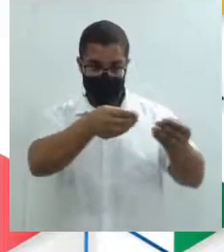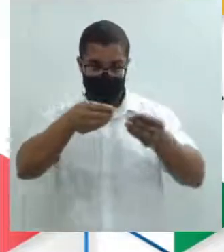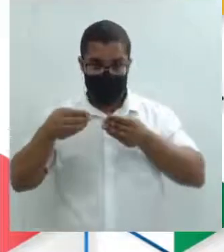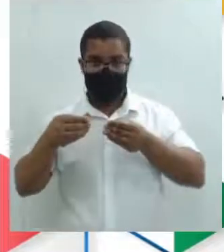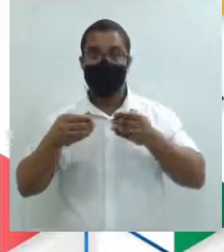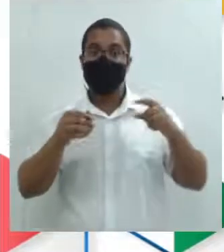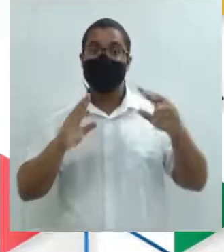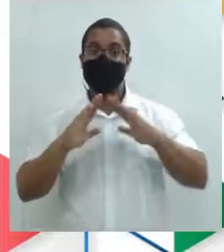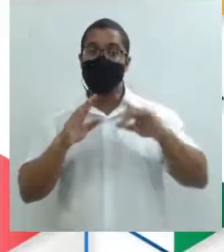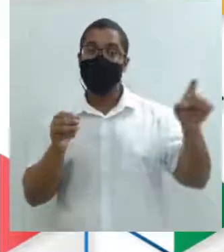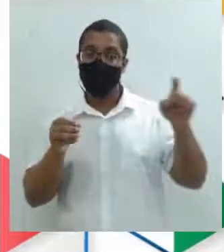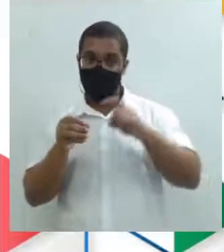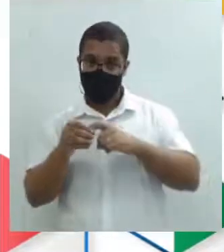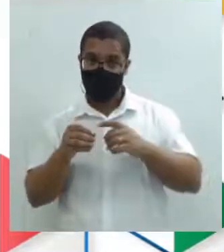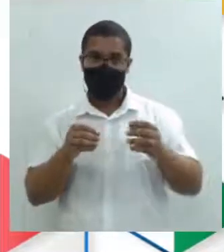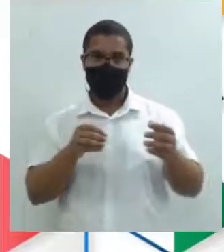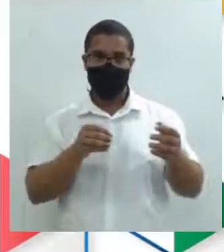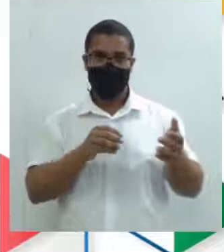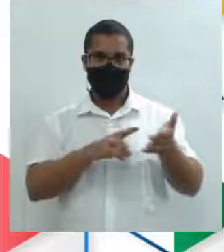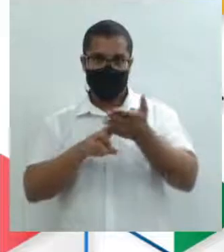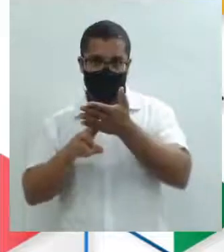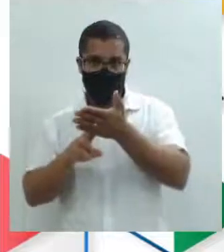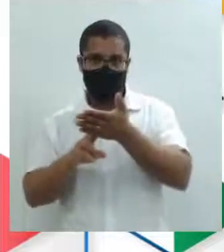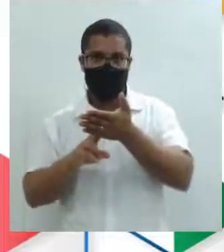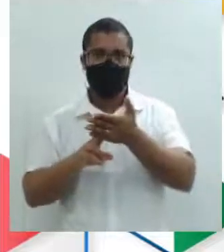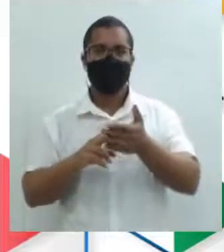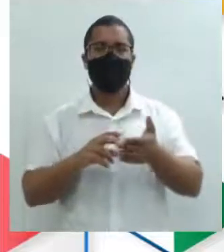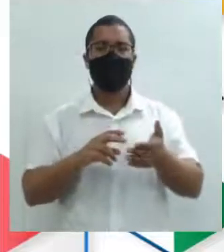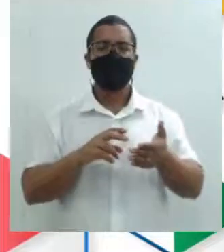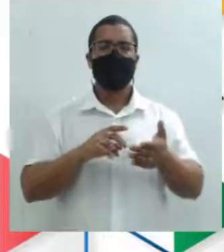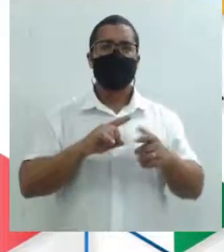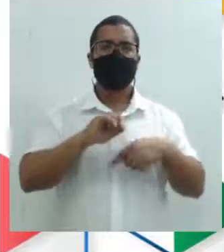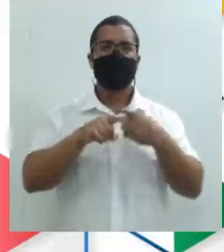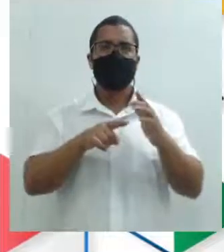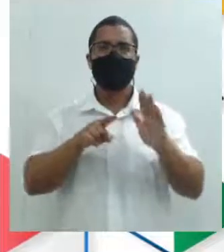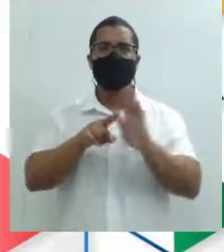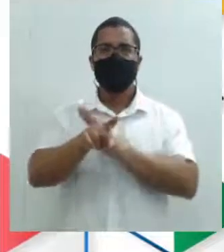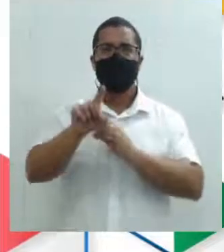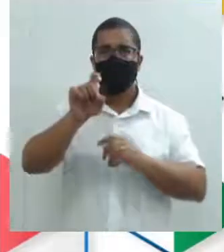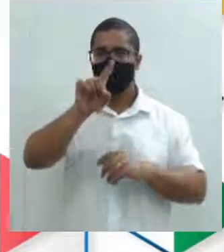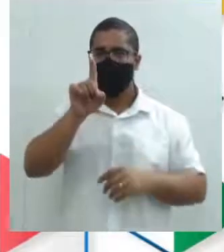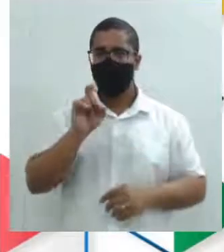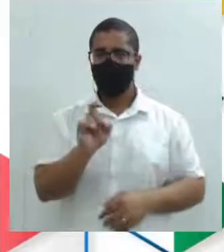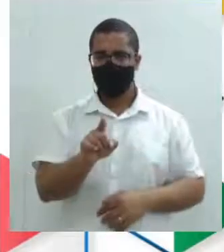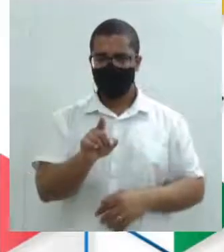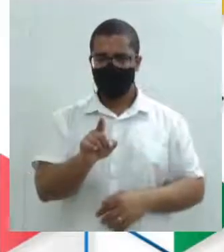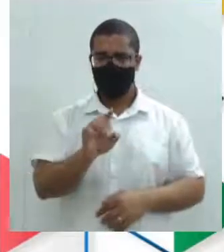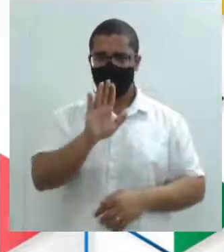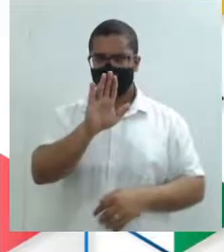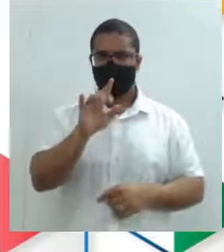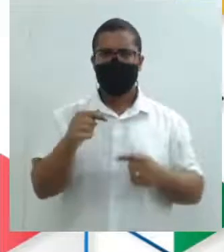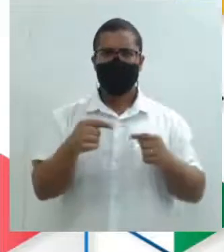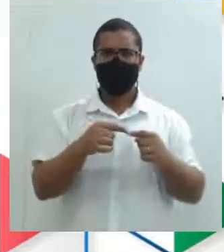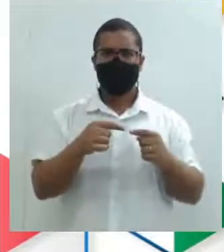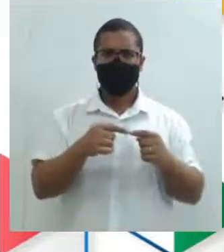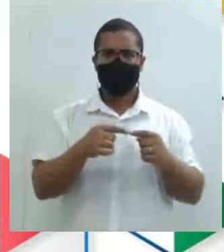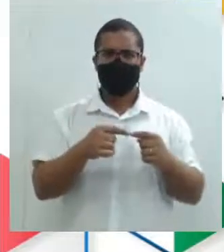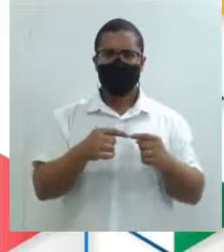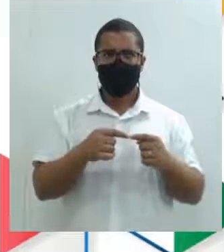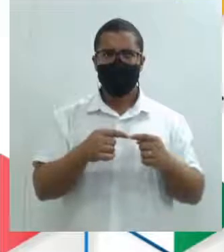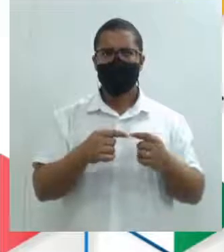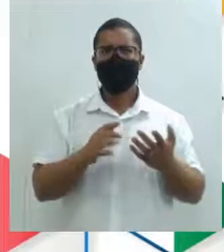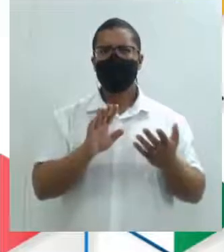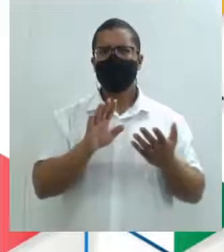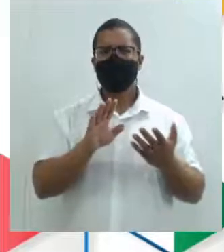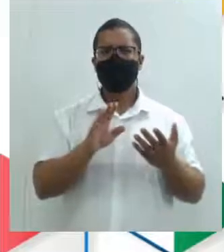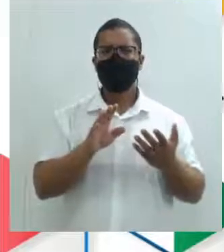para o meu endereço. E uma pergunta, um sinal de interrogação. Então veja, esse sinal de